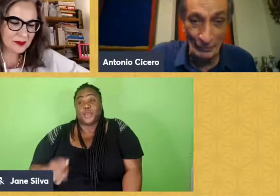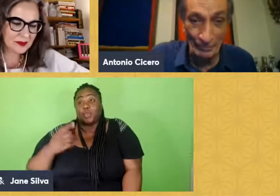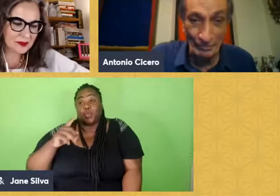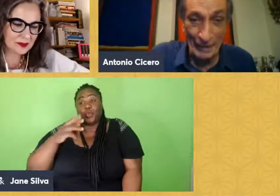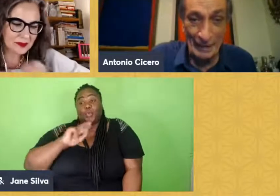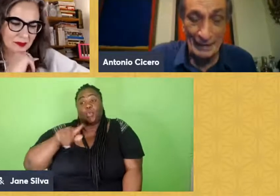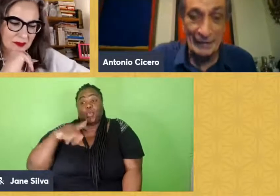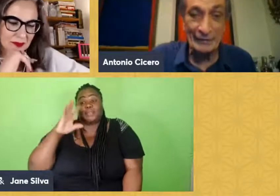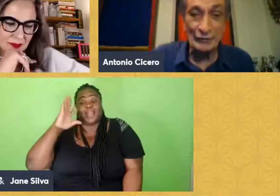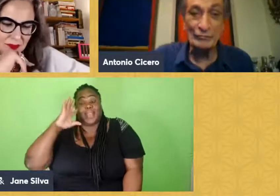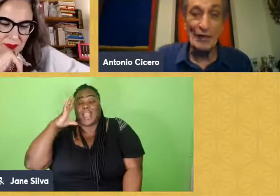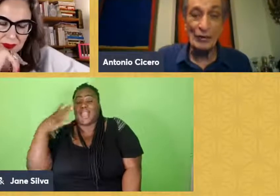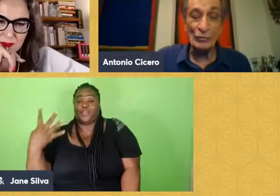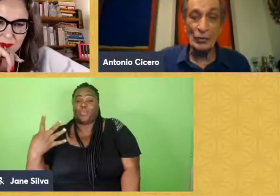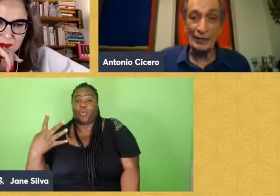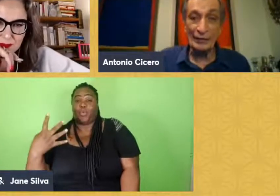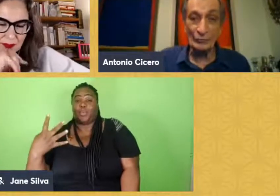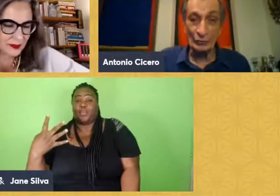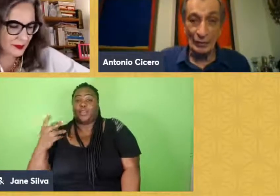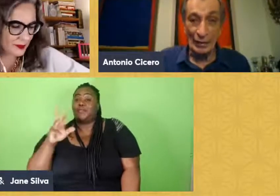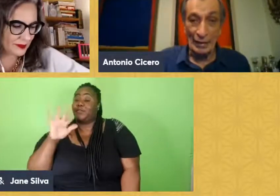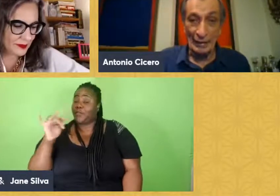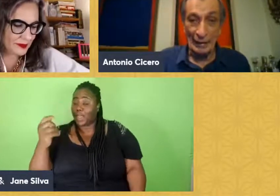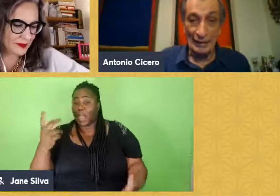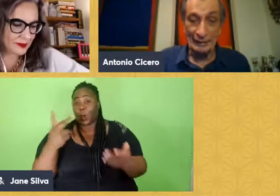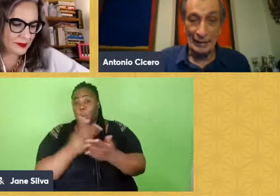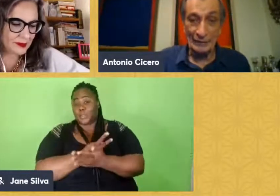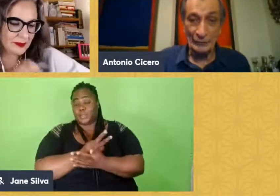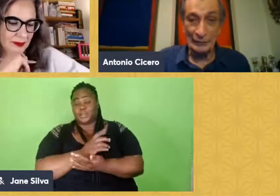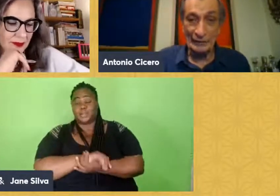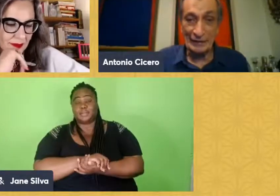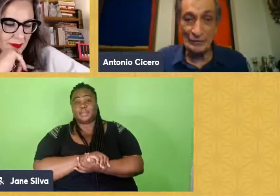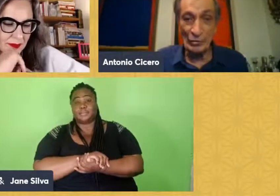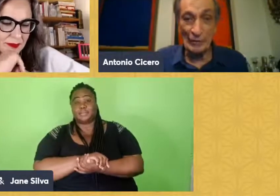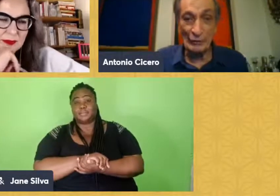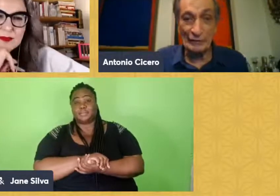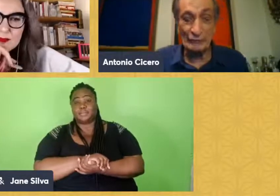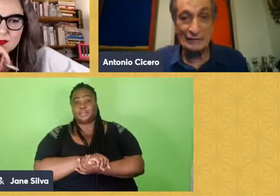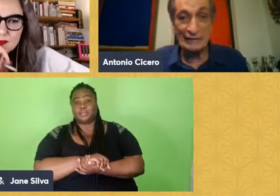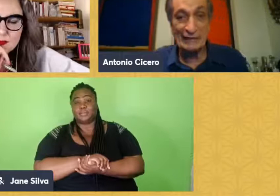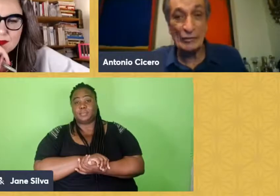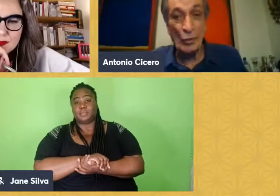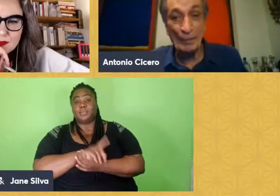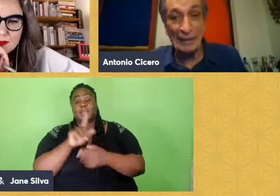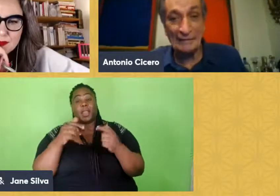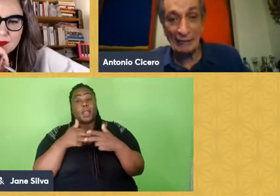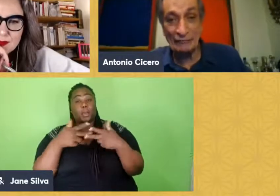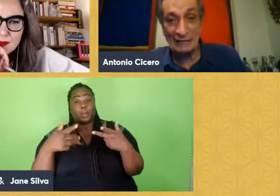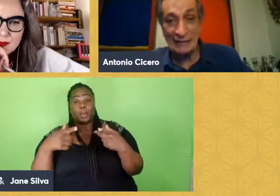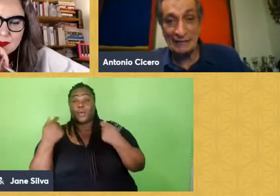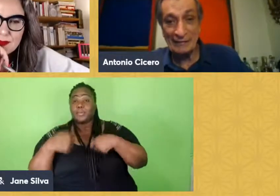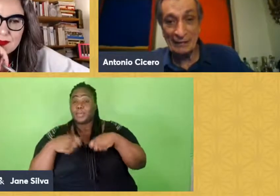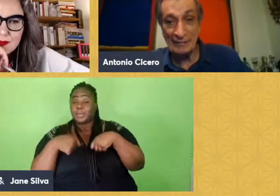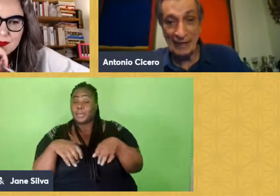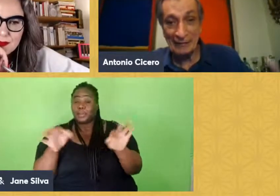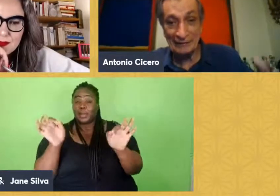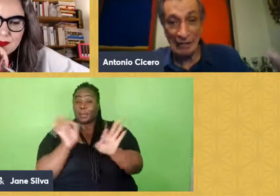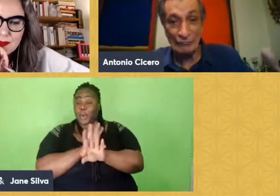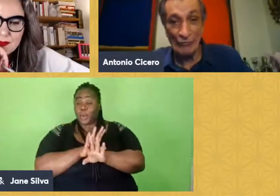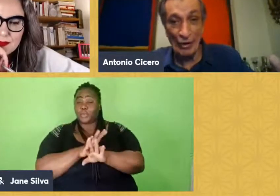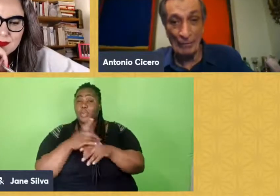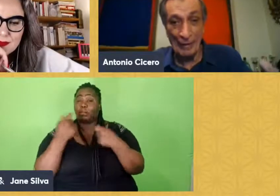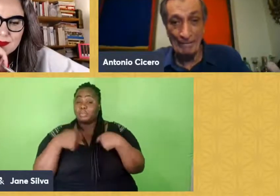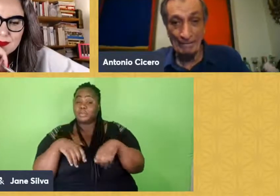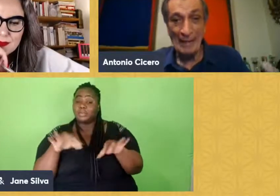aquilo, não. Que aquilo vai ocorrendo. Que aquilo é uma coisa que você tem que completar, você tem que terminar